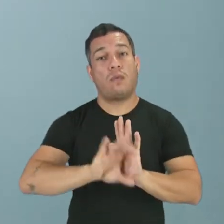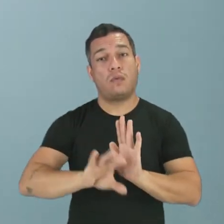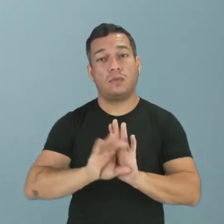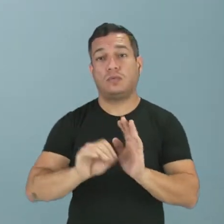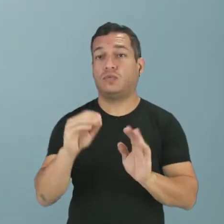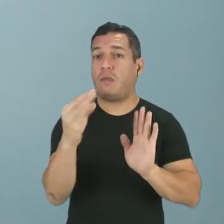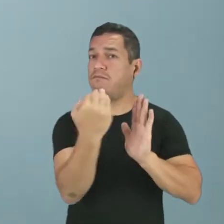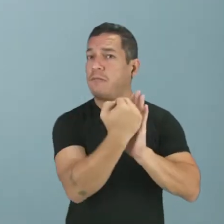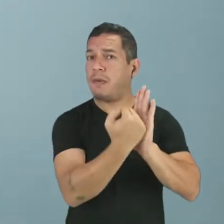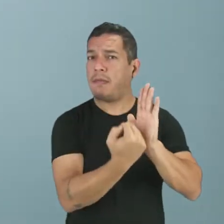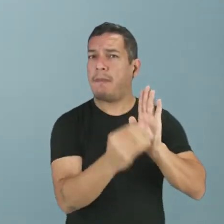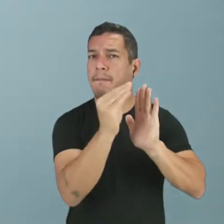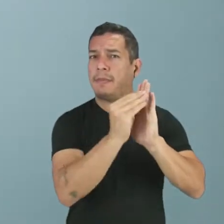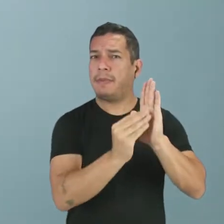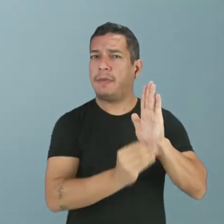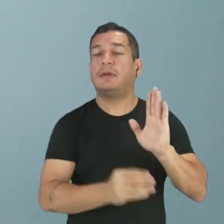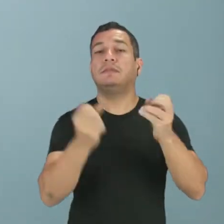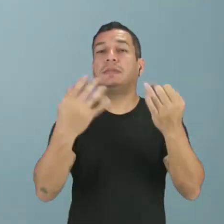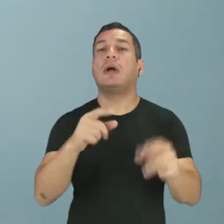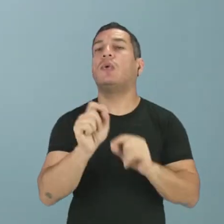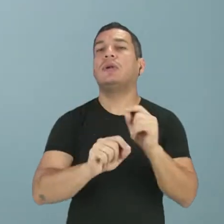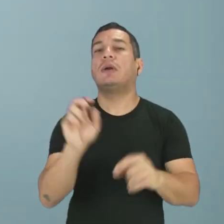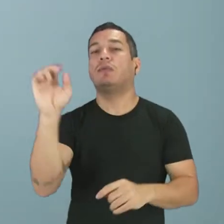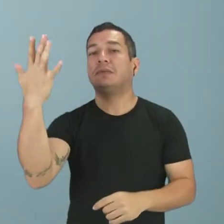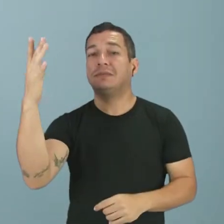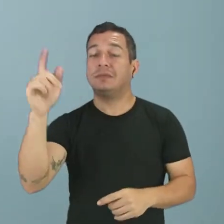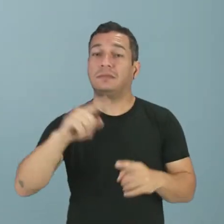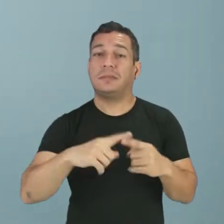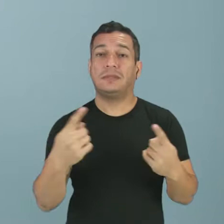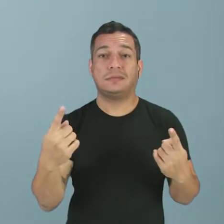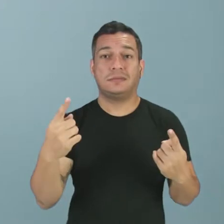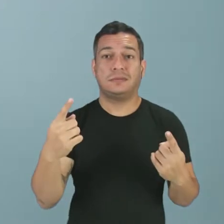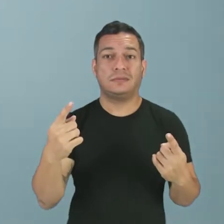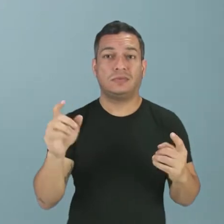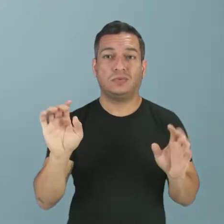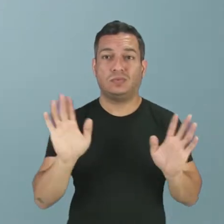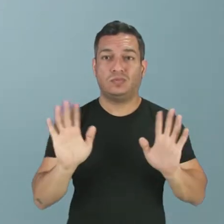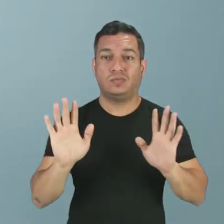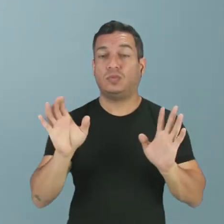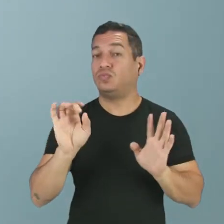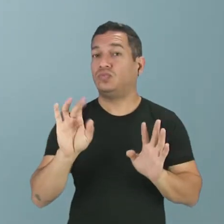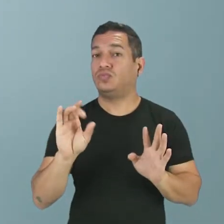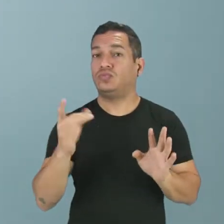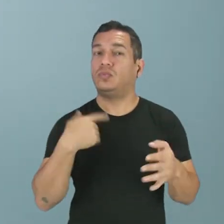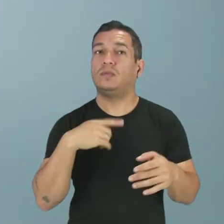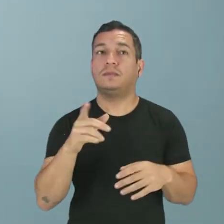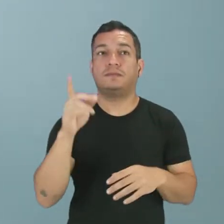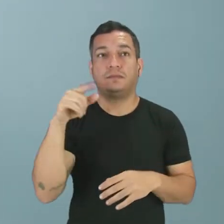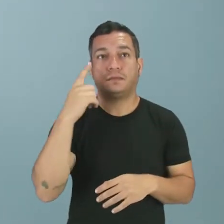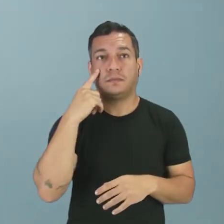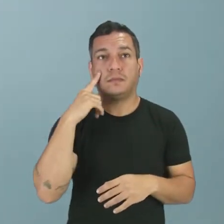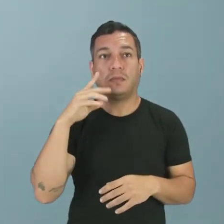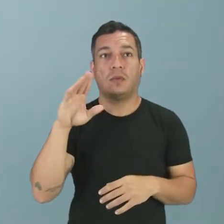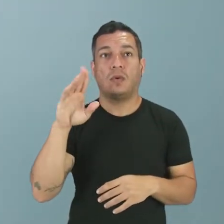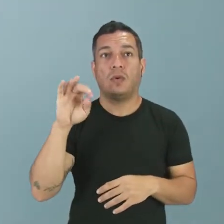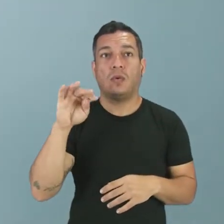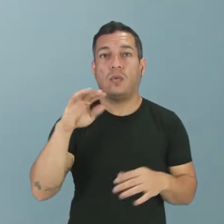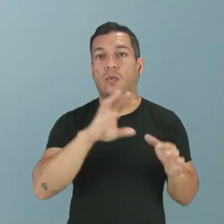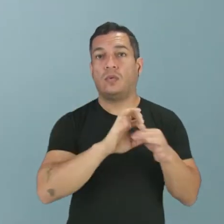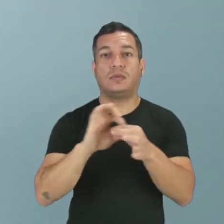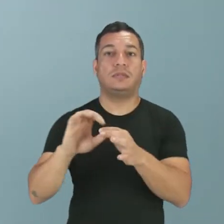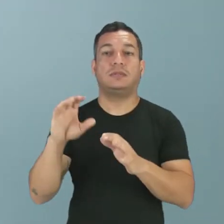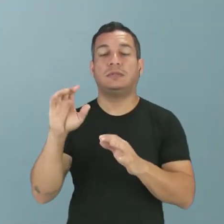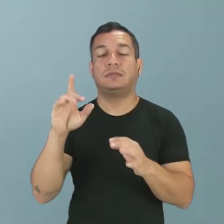coloca ali, ele vai explicar o que está acontecendo, mas nada além disso. O contexto de circulação, revistas de